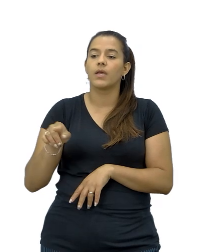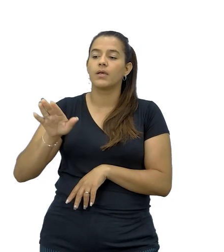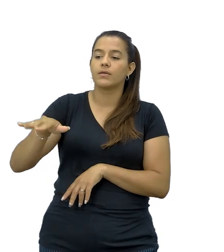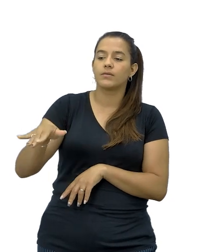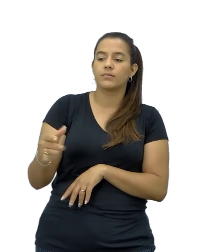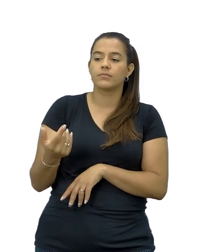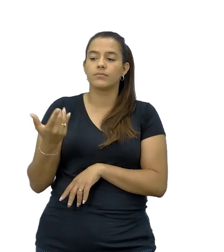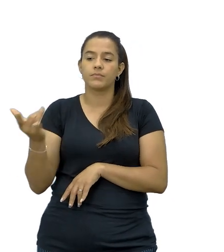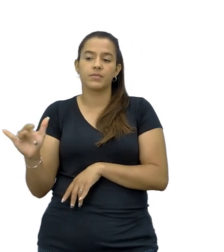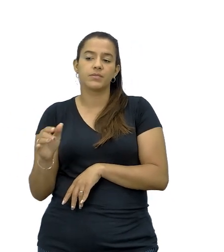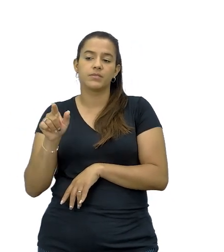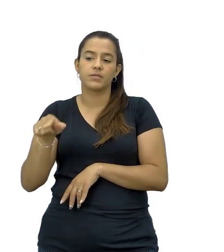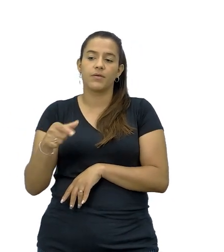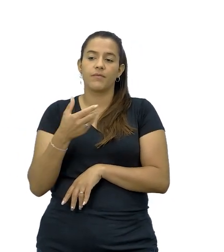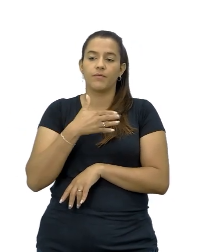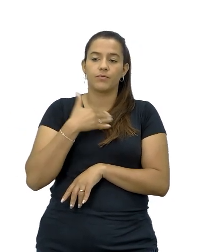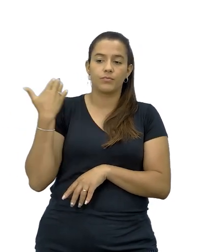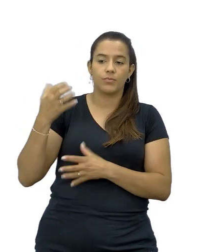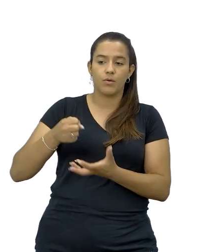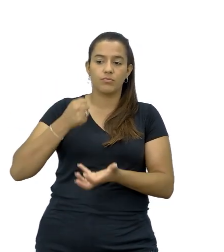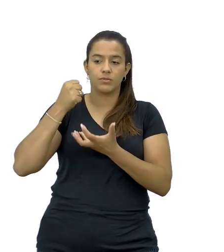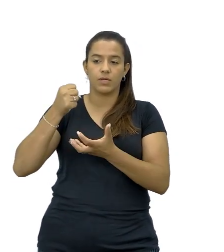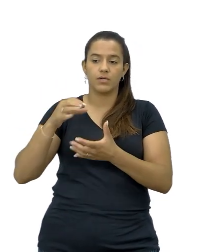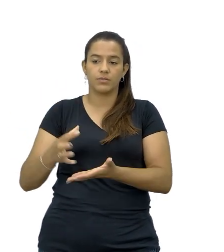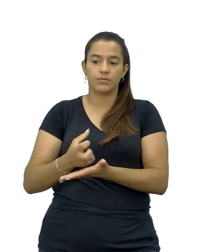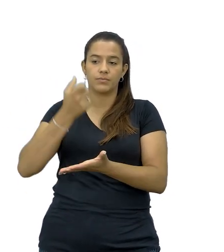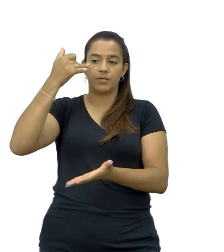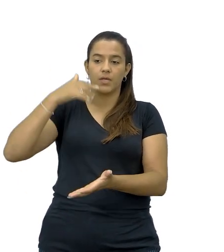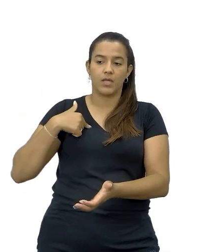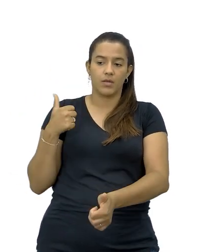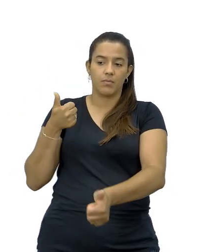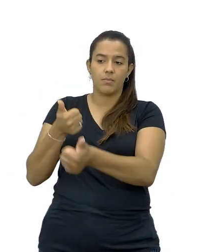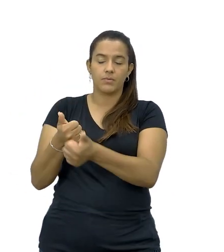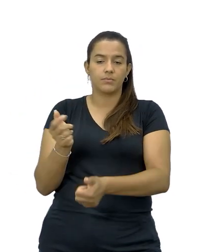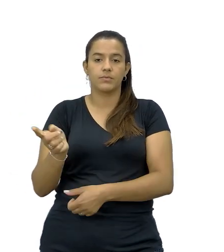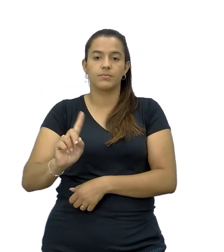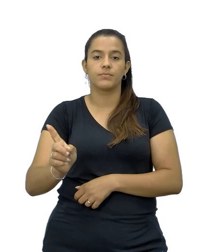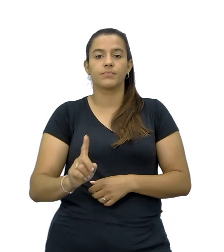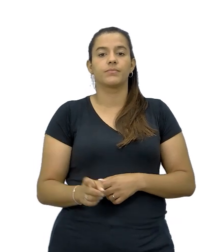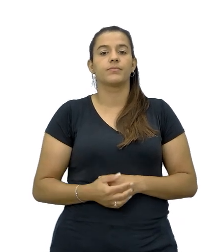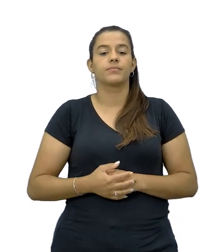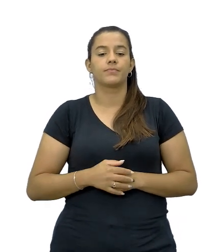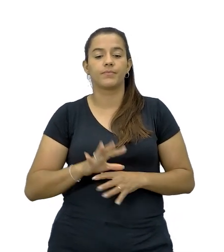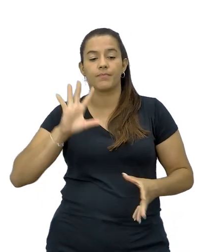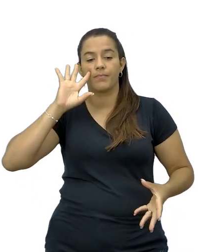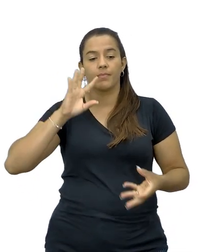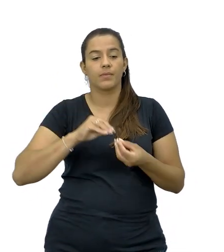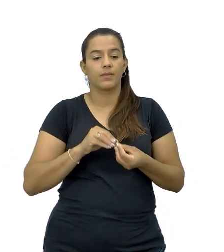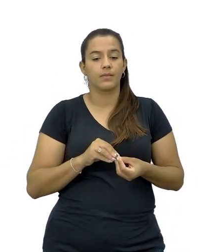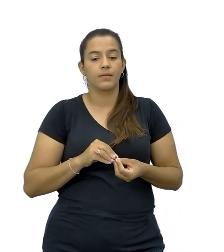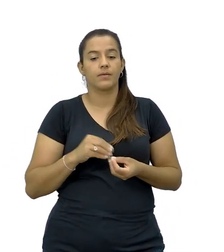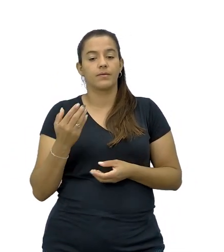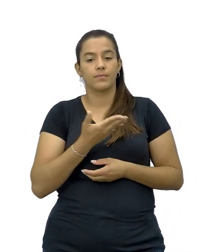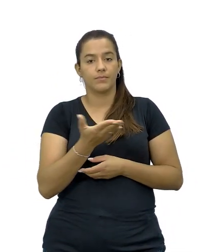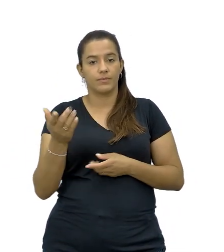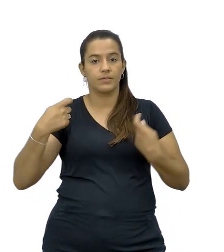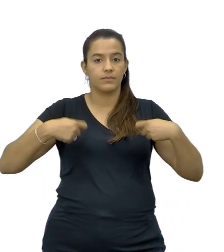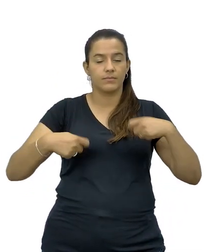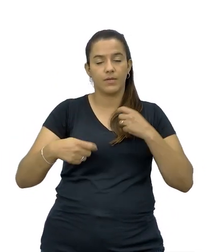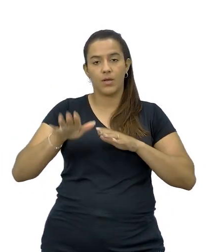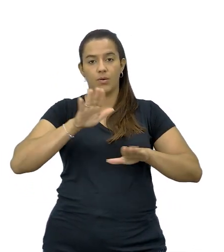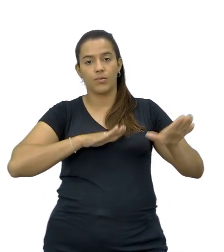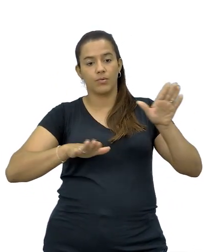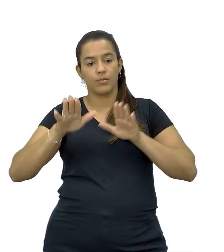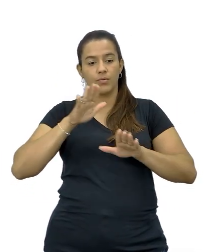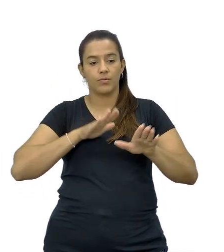amiguinho, mesmo que você fosse um saco de farinha, eu não me aproximaria de você. Moral da história: tome sempre muito cuidado